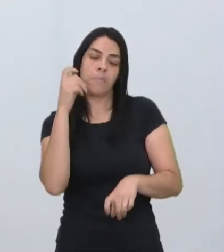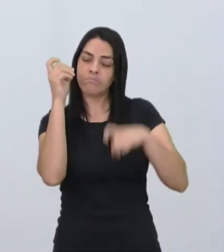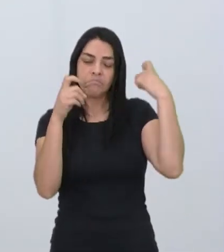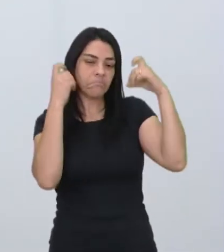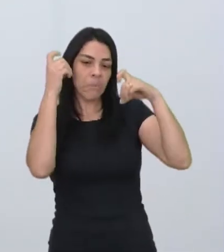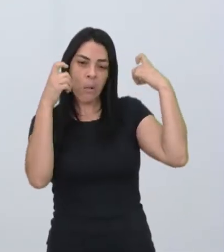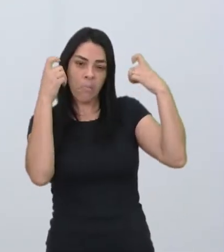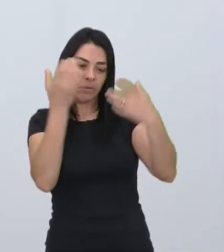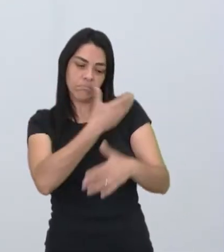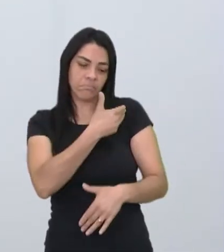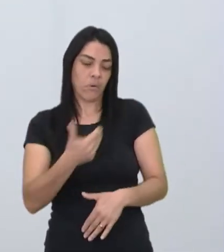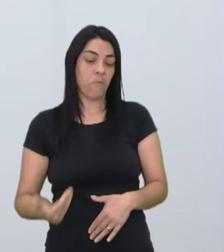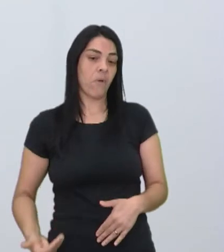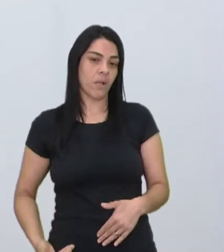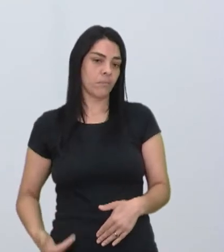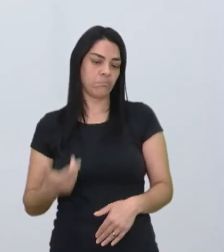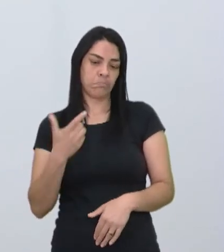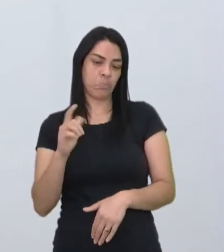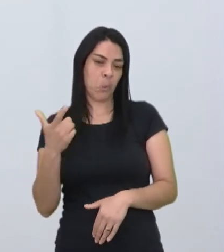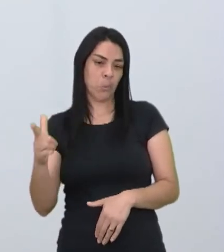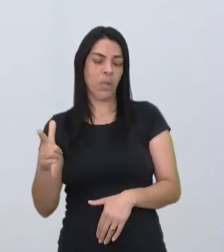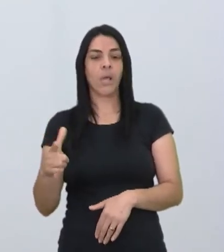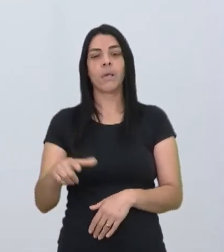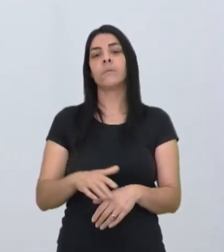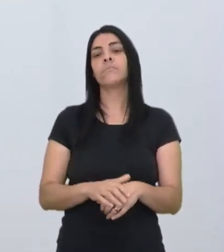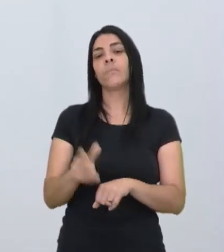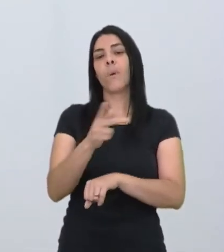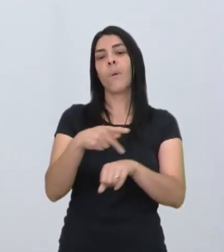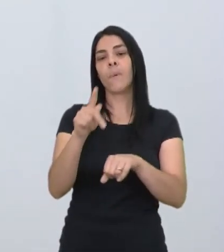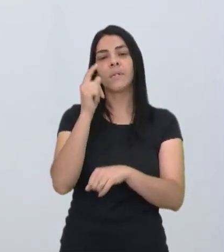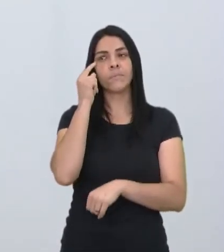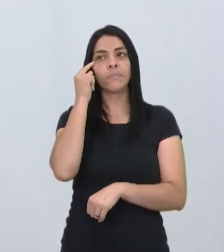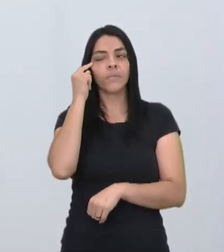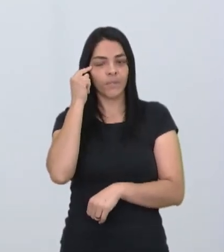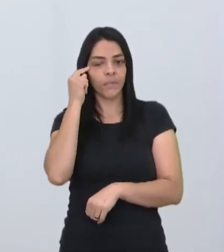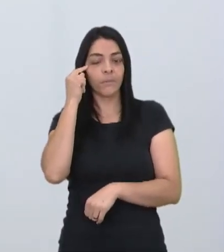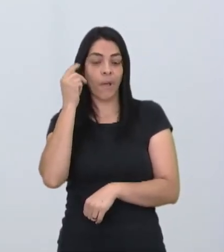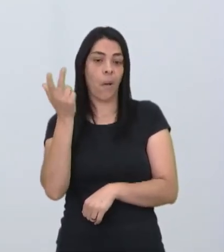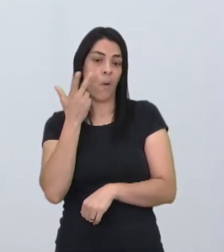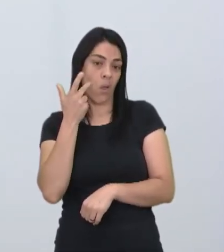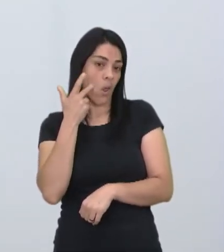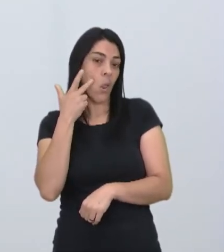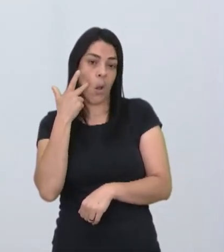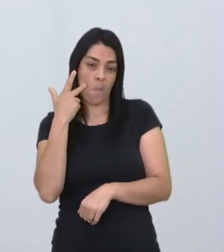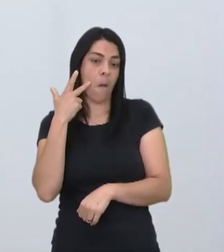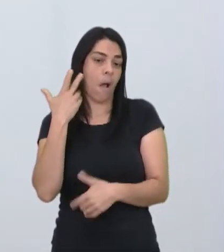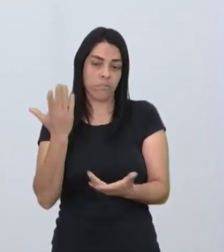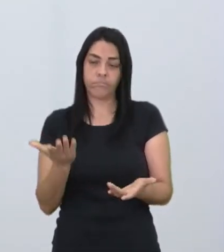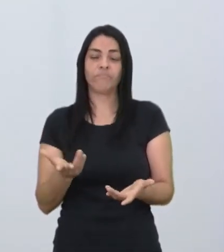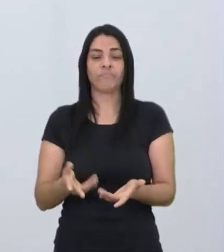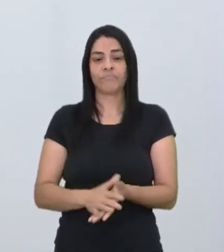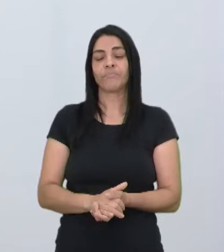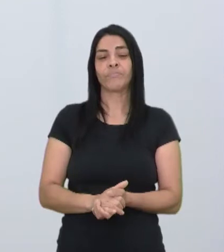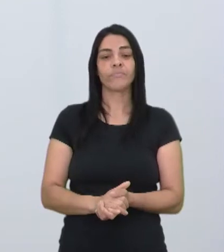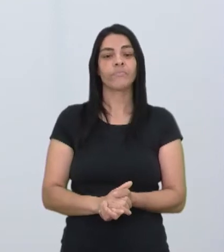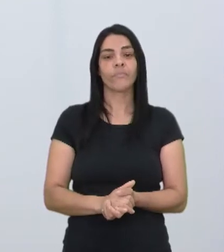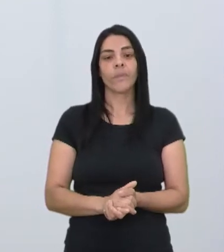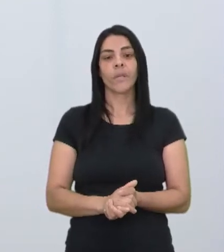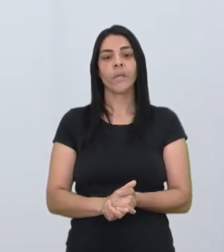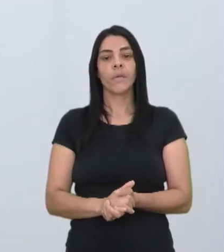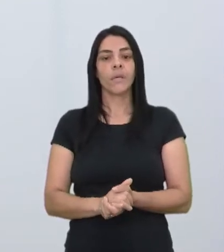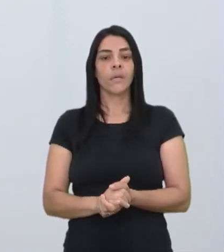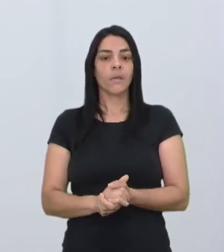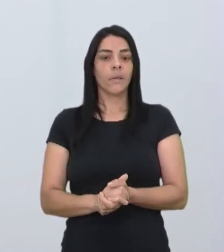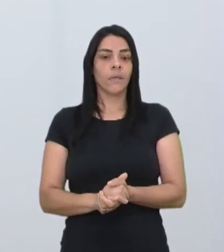preocupação do governo, né? Na China isso é bem notório, isso já é histórico, inclusive, e